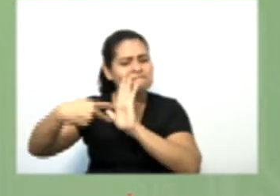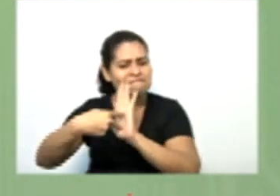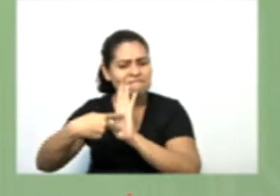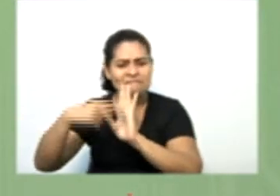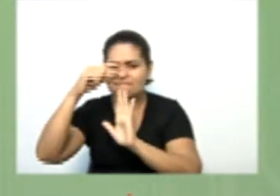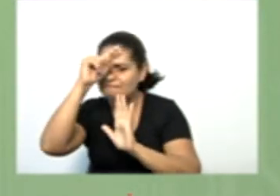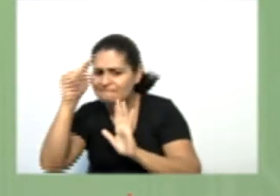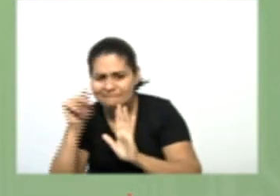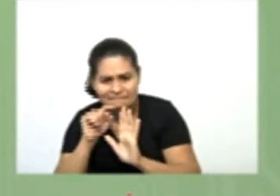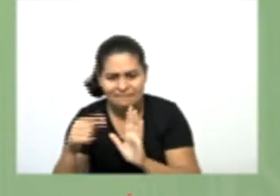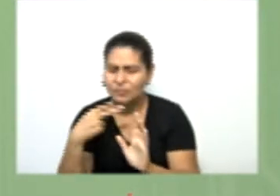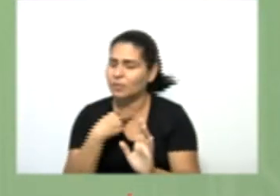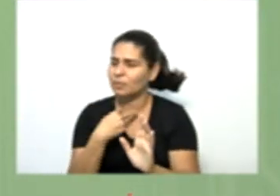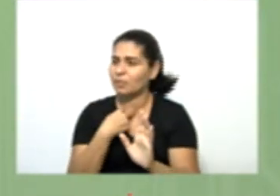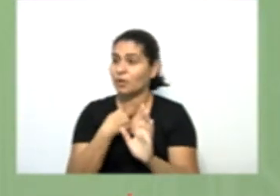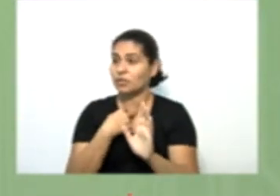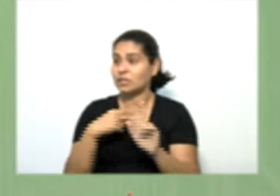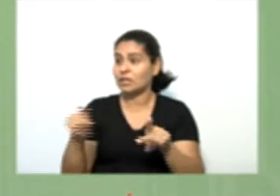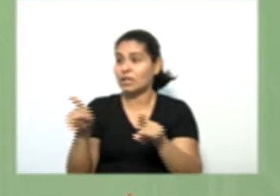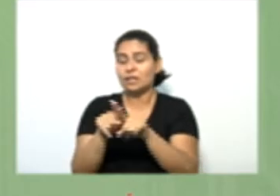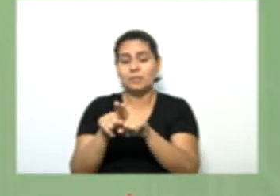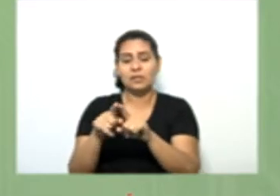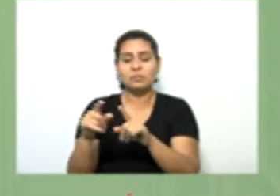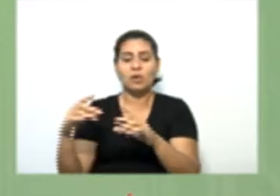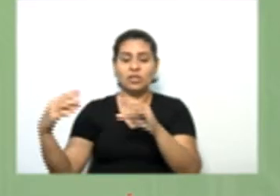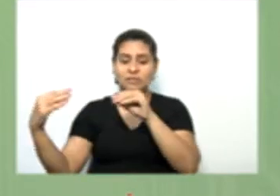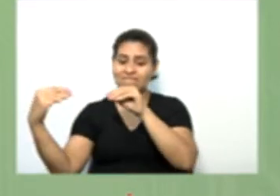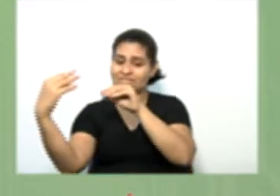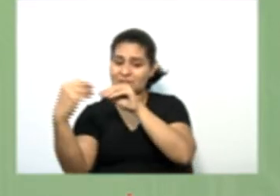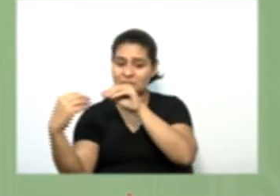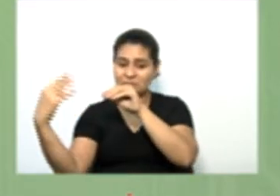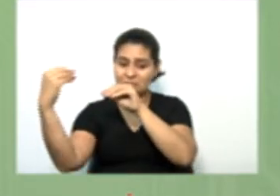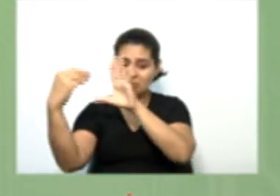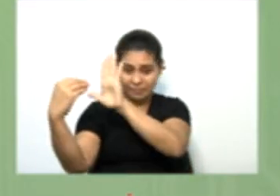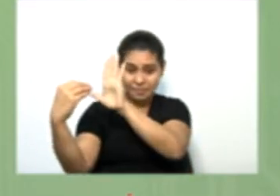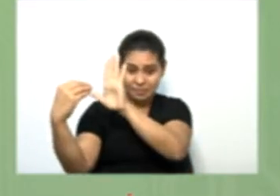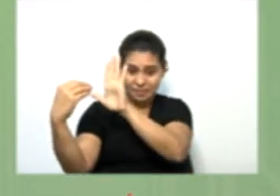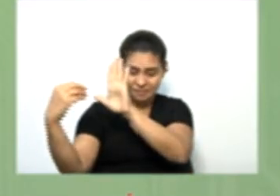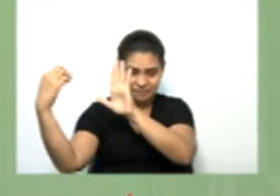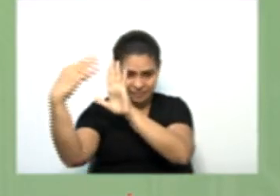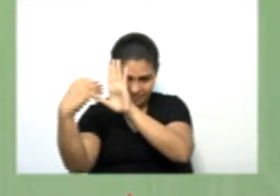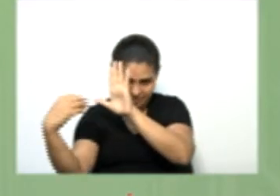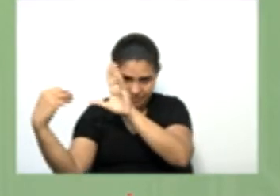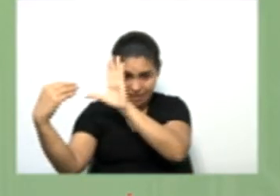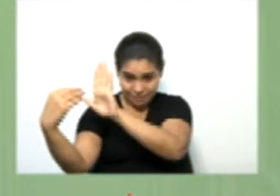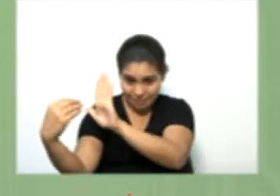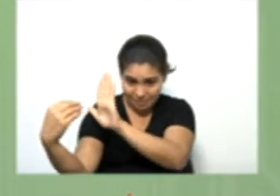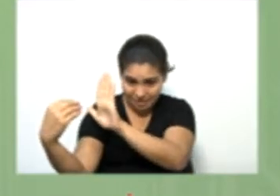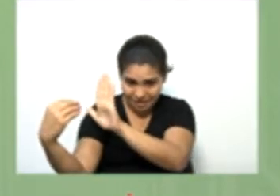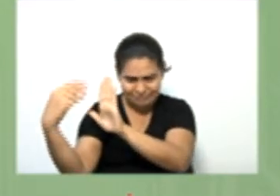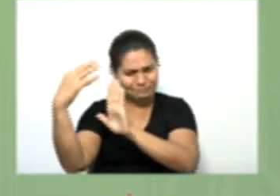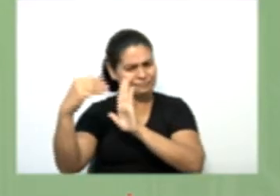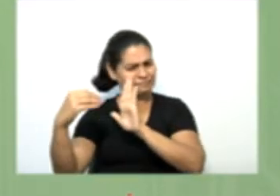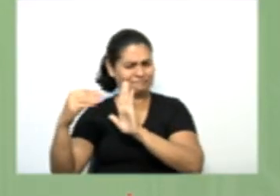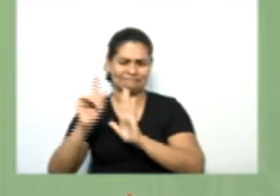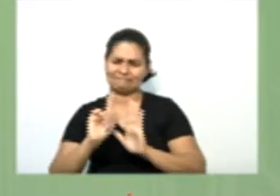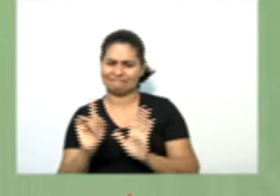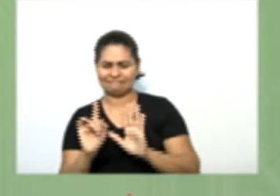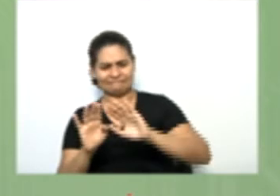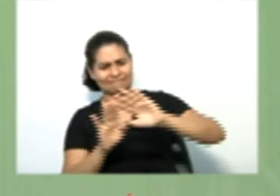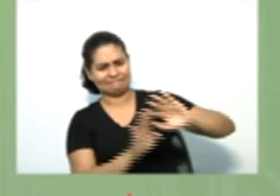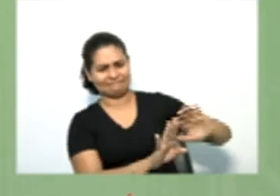ficar dúvidas, não interromper quando a pessoa estiver falando e fazer pausa, né? Fazer pausa